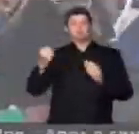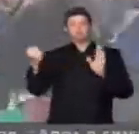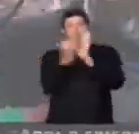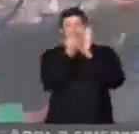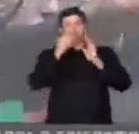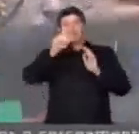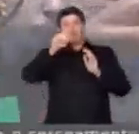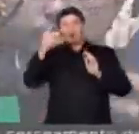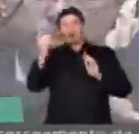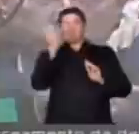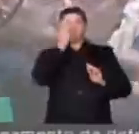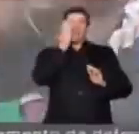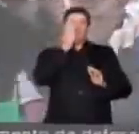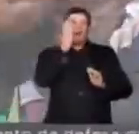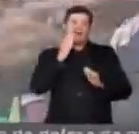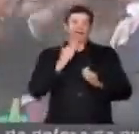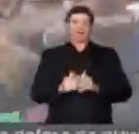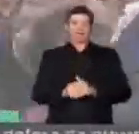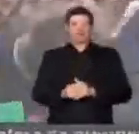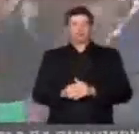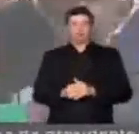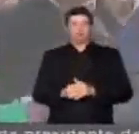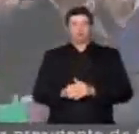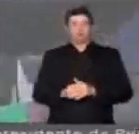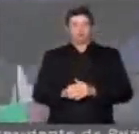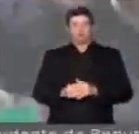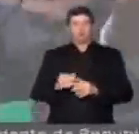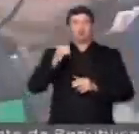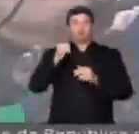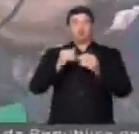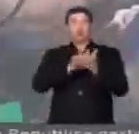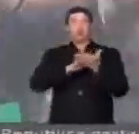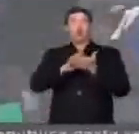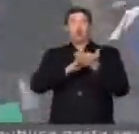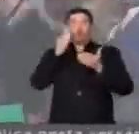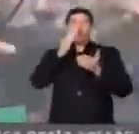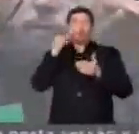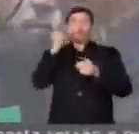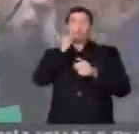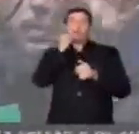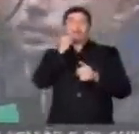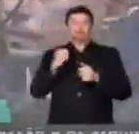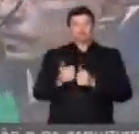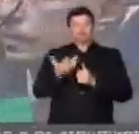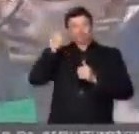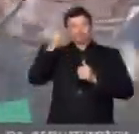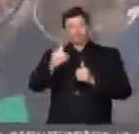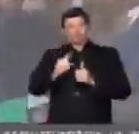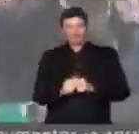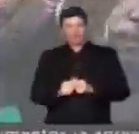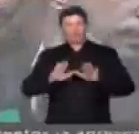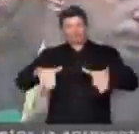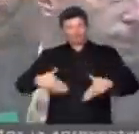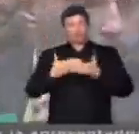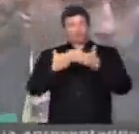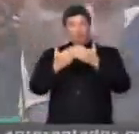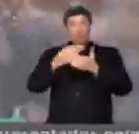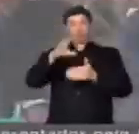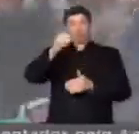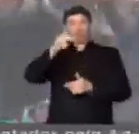de golpista na cara, que nem óleo de peroba vai tirar. Em homenagem ao